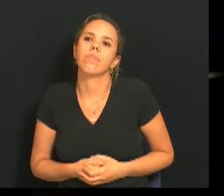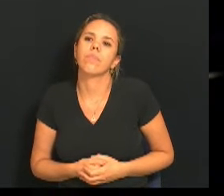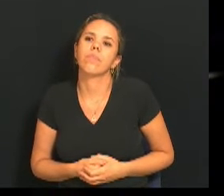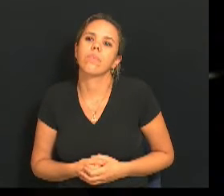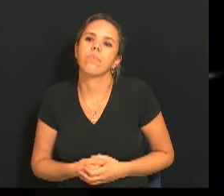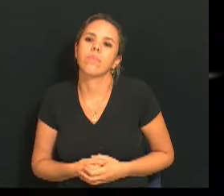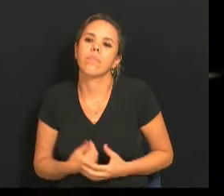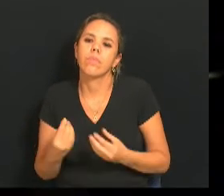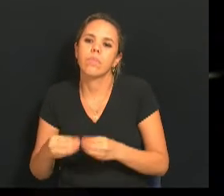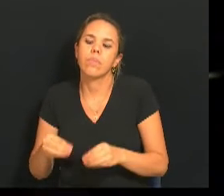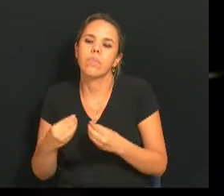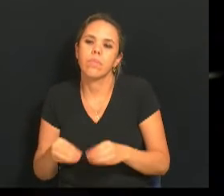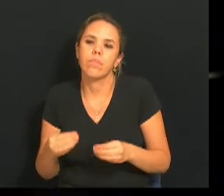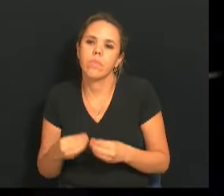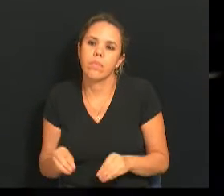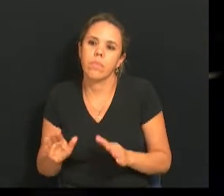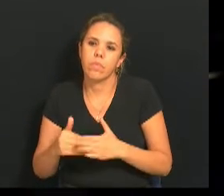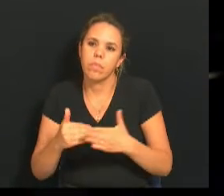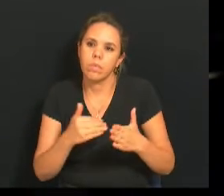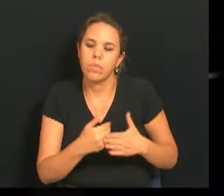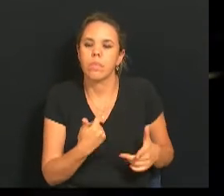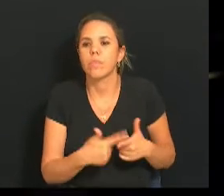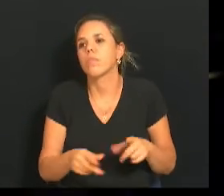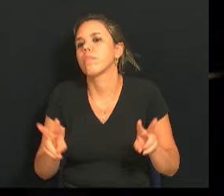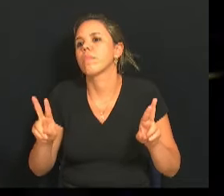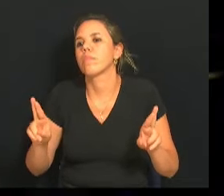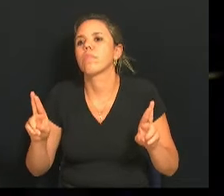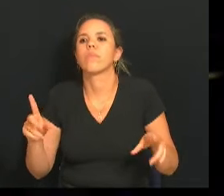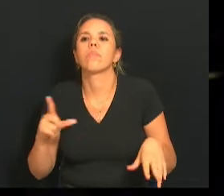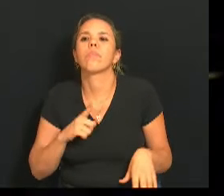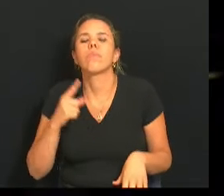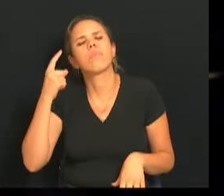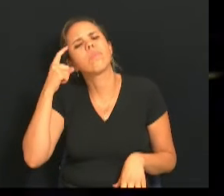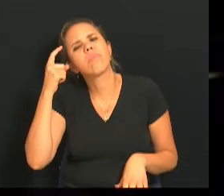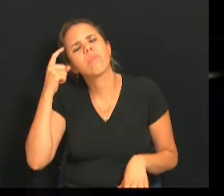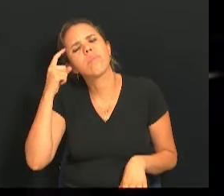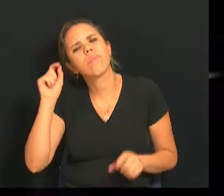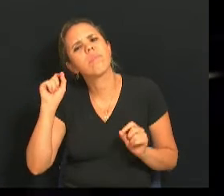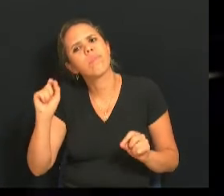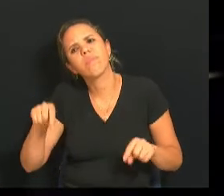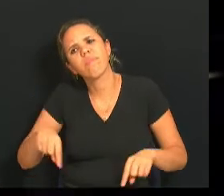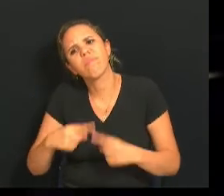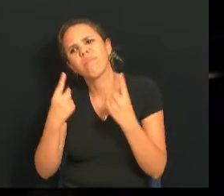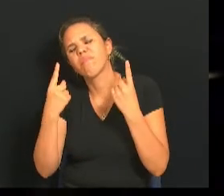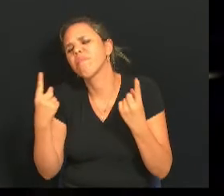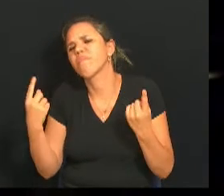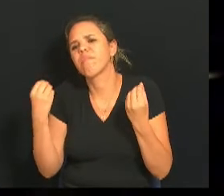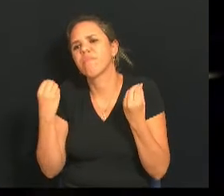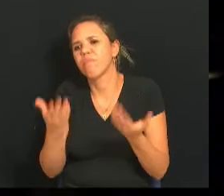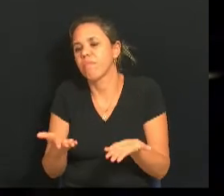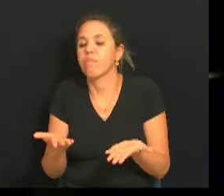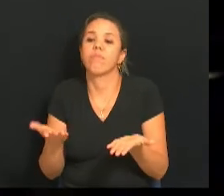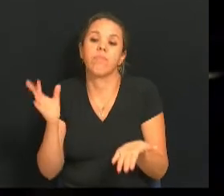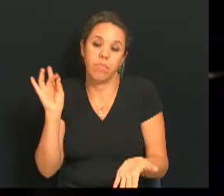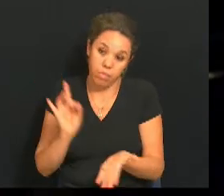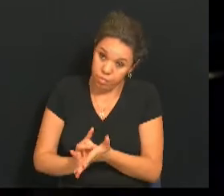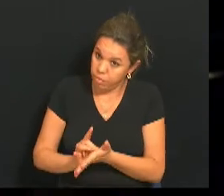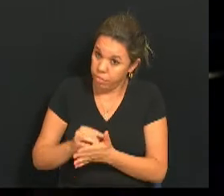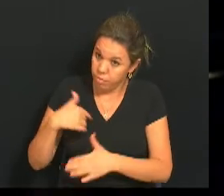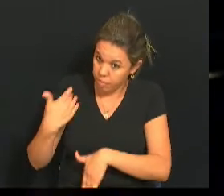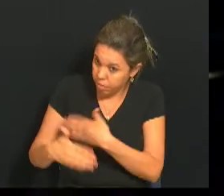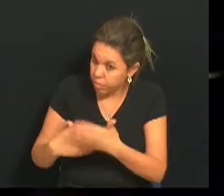ataque profundo, e é sob essa perspectiva que a gente tem que estar pensando os desafios colocados para uma efetivação de um processo